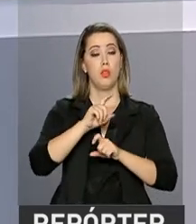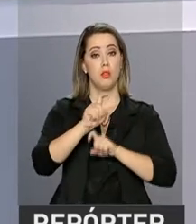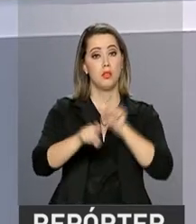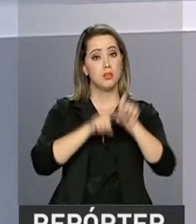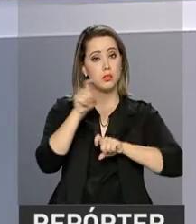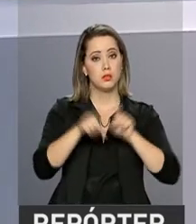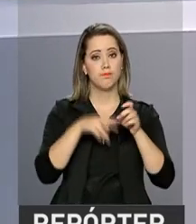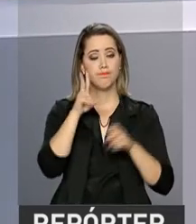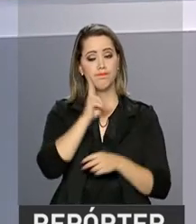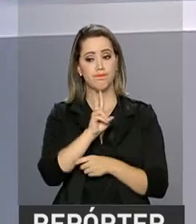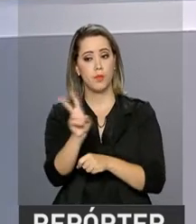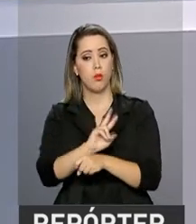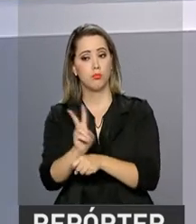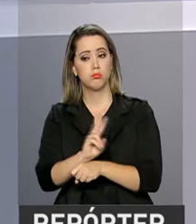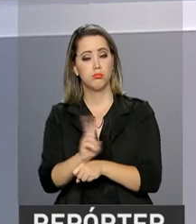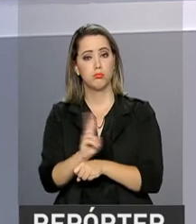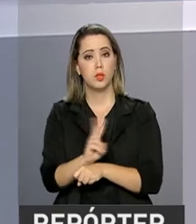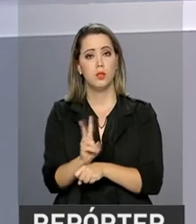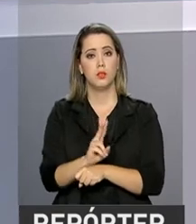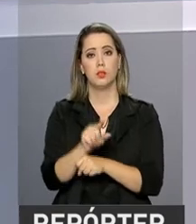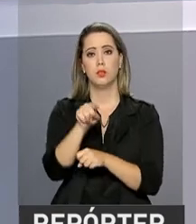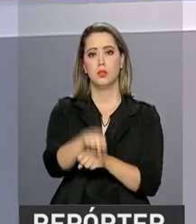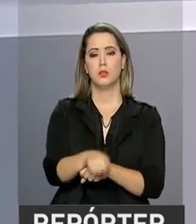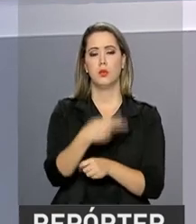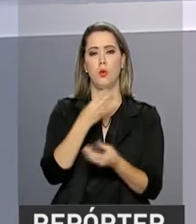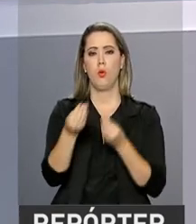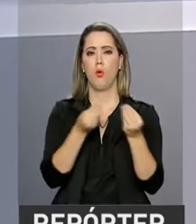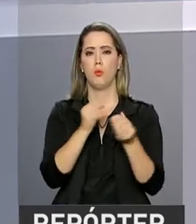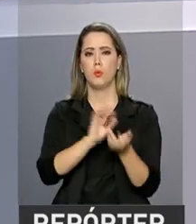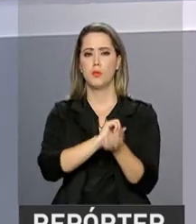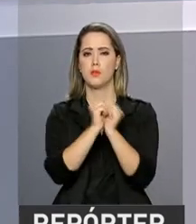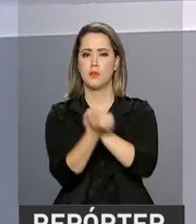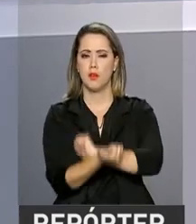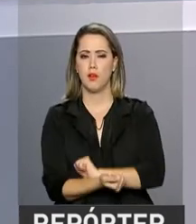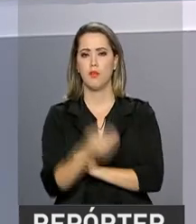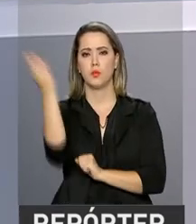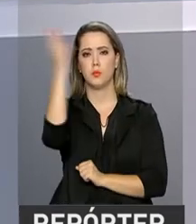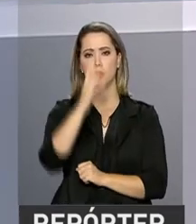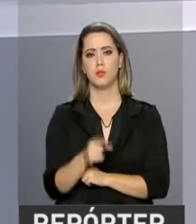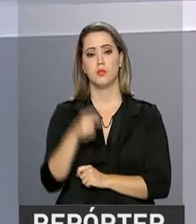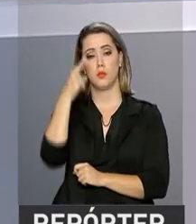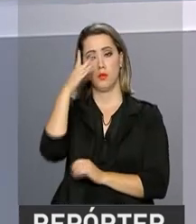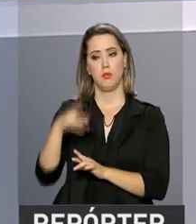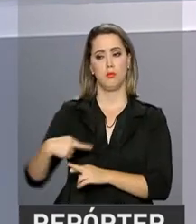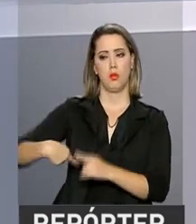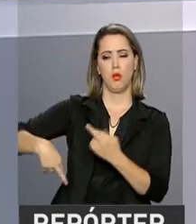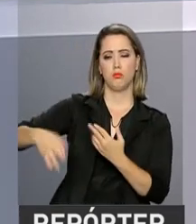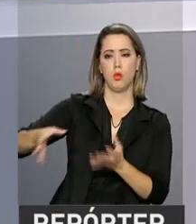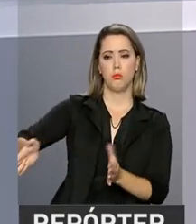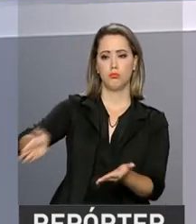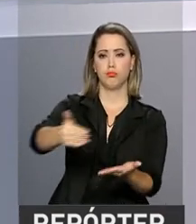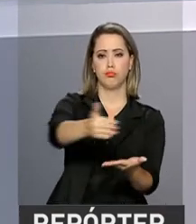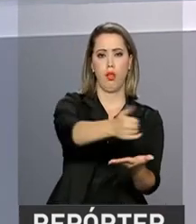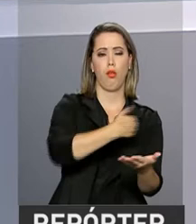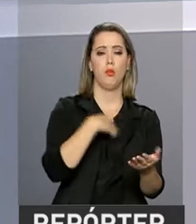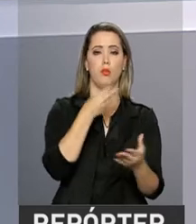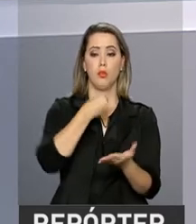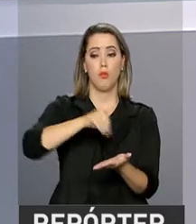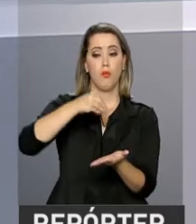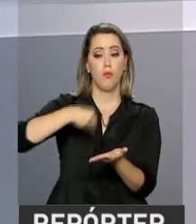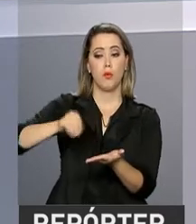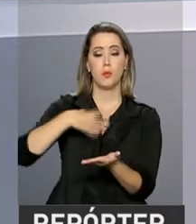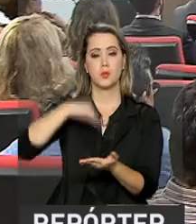e medidas preventivas do trabalho escravo no brasil a idéia é reunir informações para combater esse tipo de